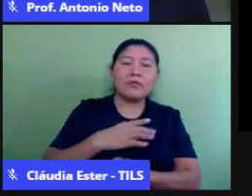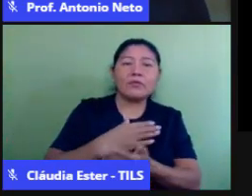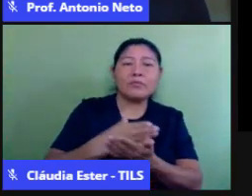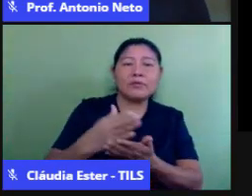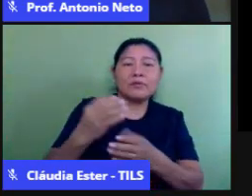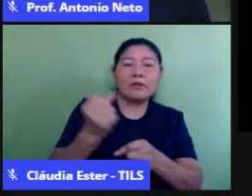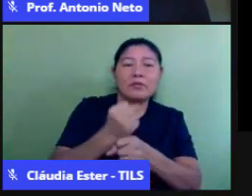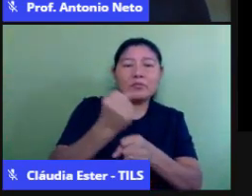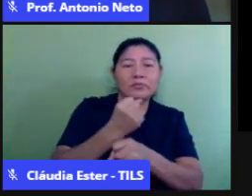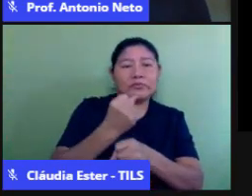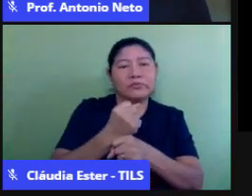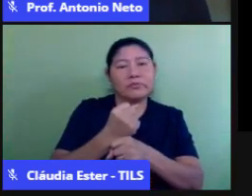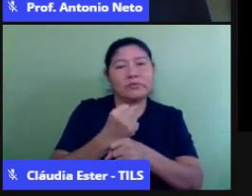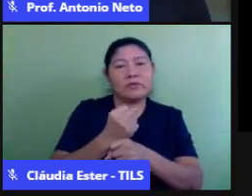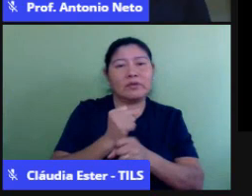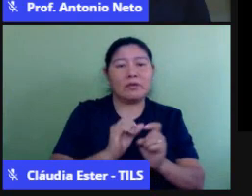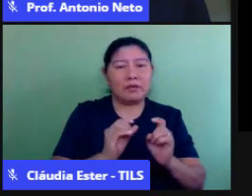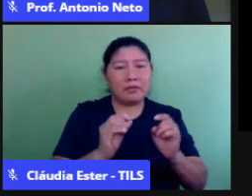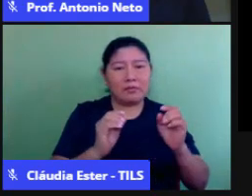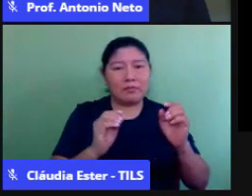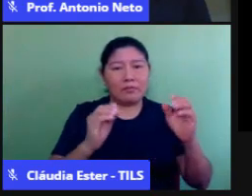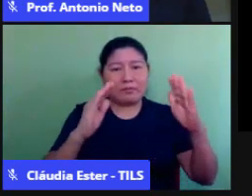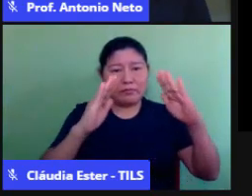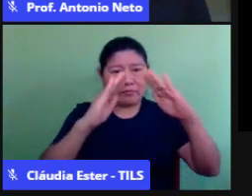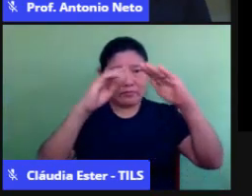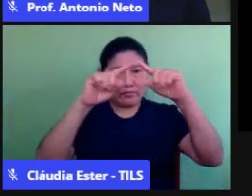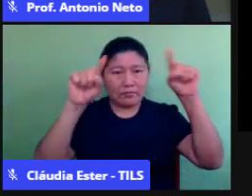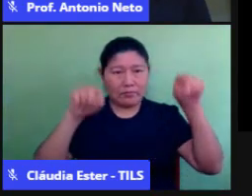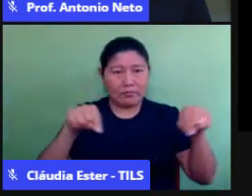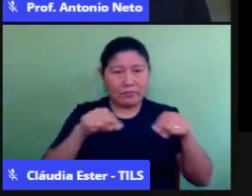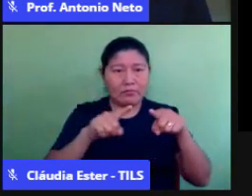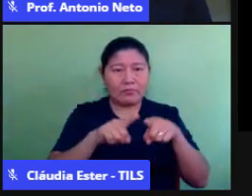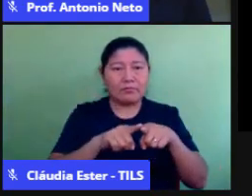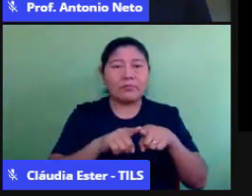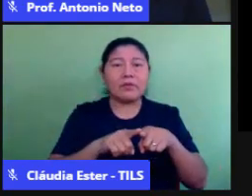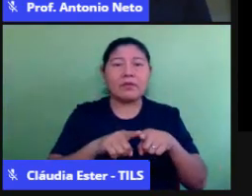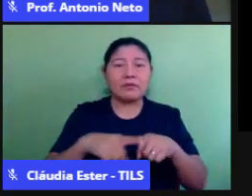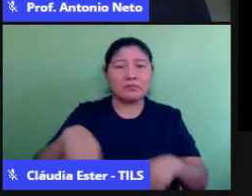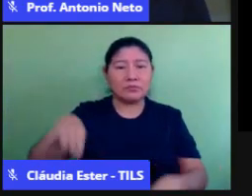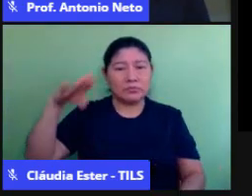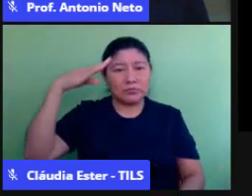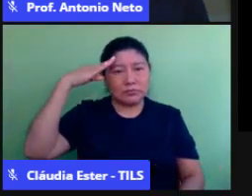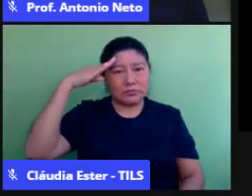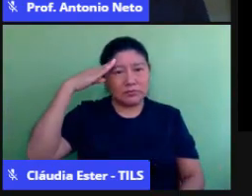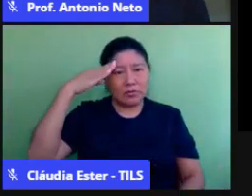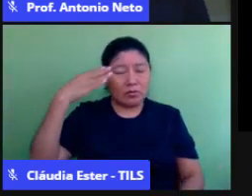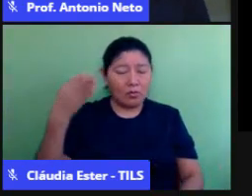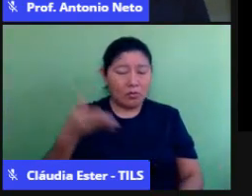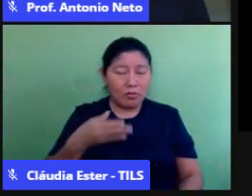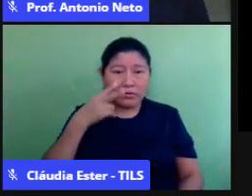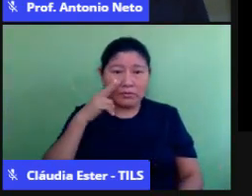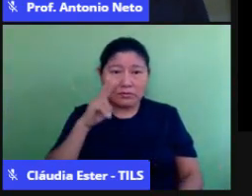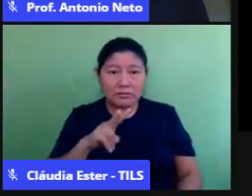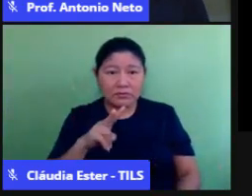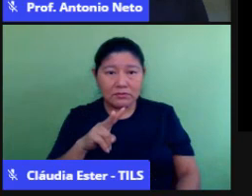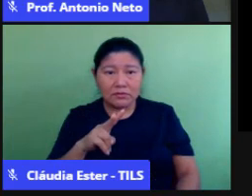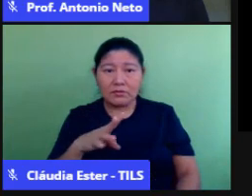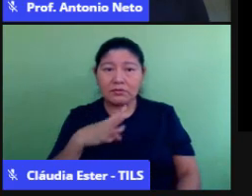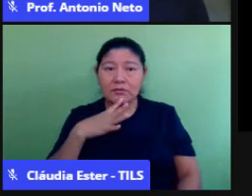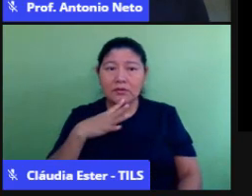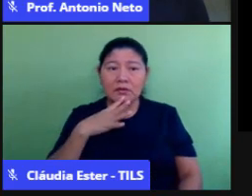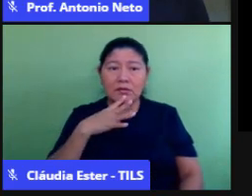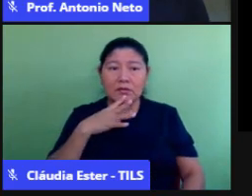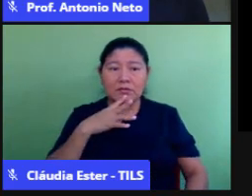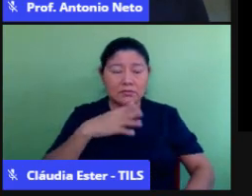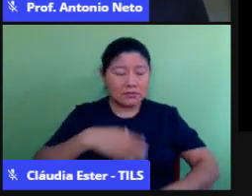quartel-general em Campo Grande, ali conhecido hoje na Afonso Pena, que quem ocupa o